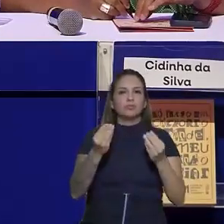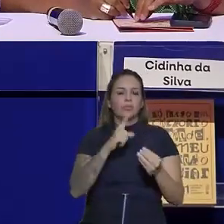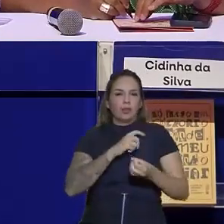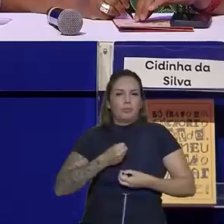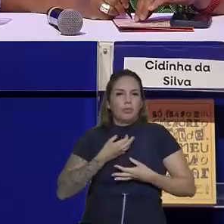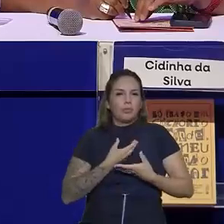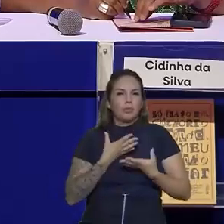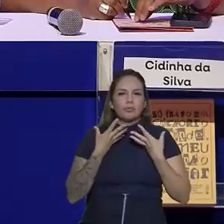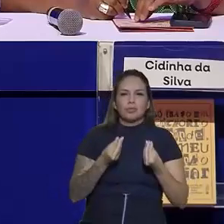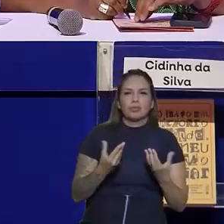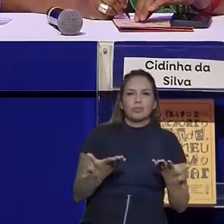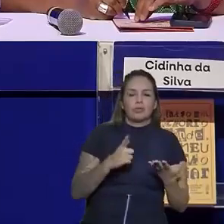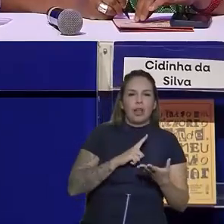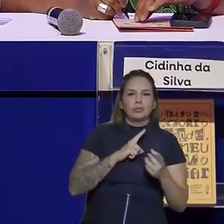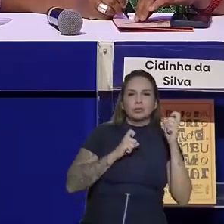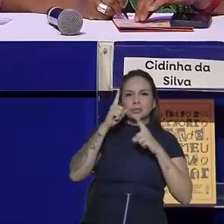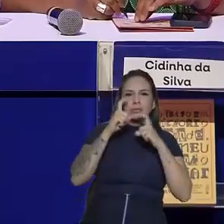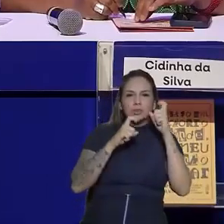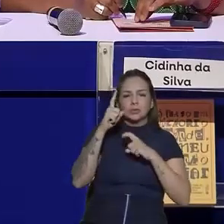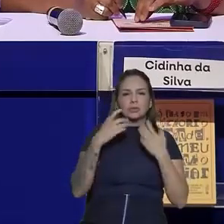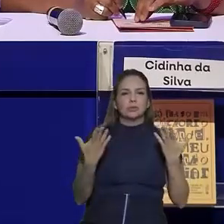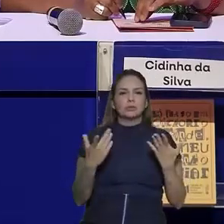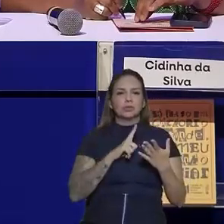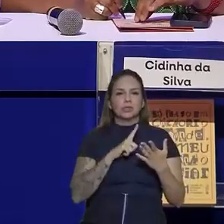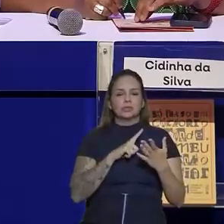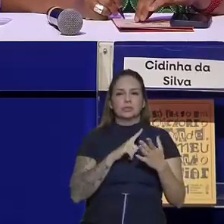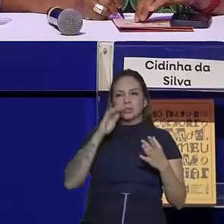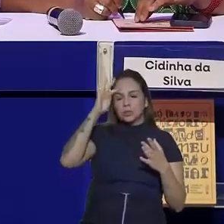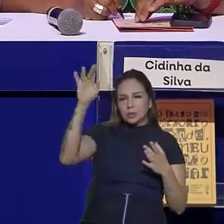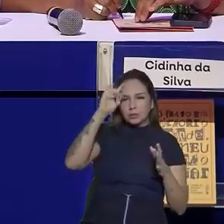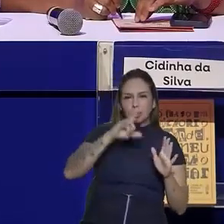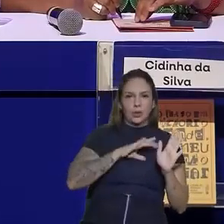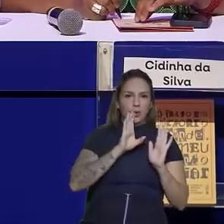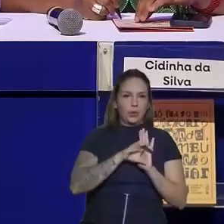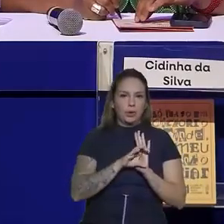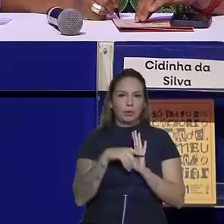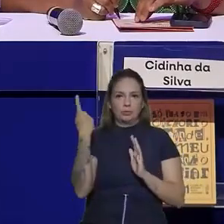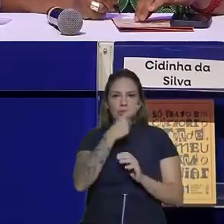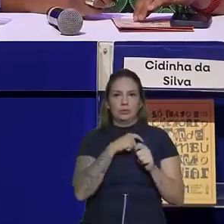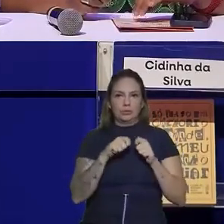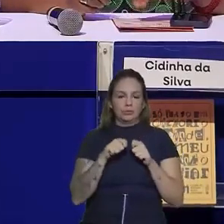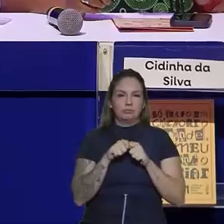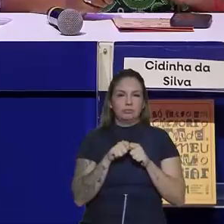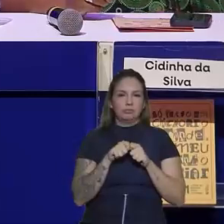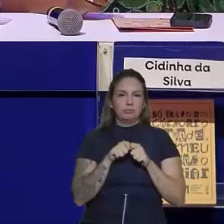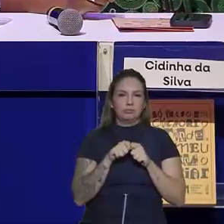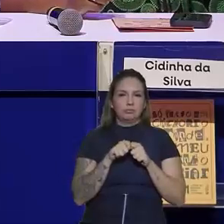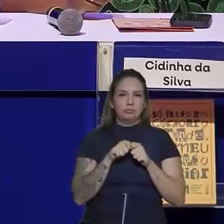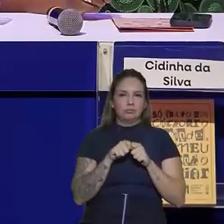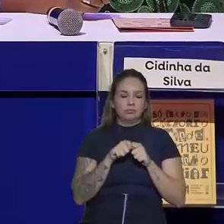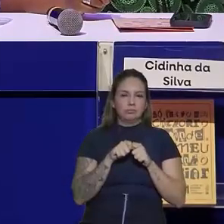de poéticas, o tanto de expressões, o tanto de teorias, de conceitos que a gente tem, que a gente produz,